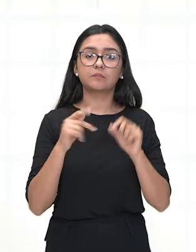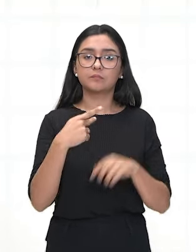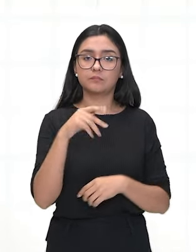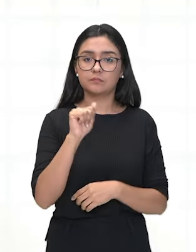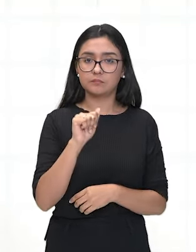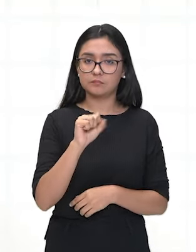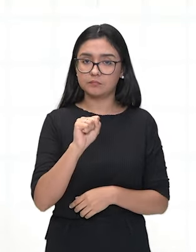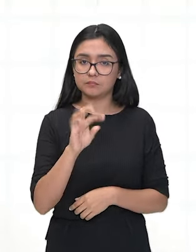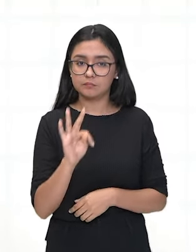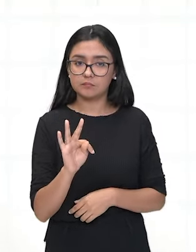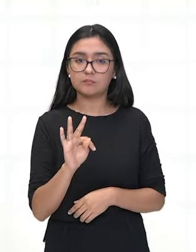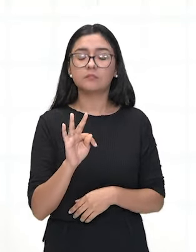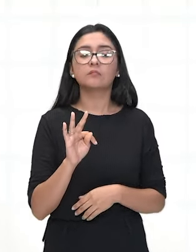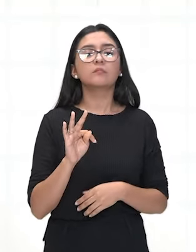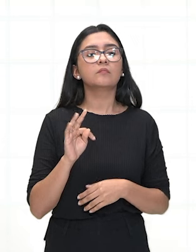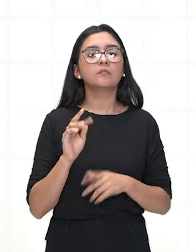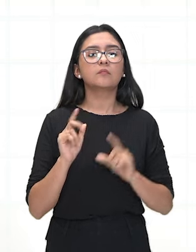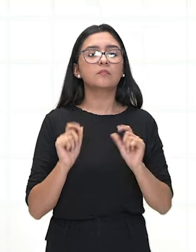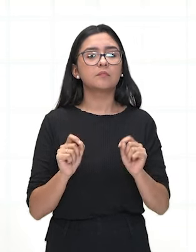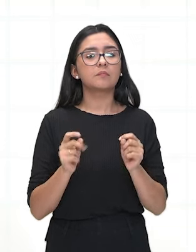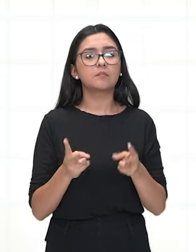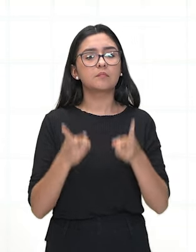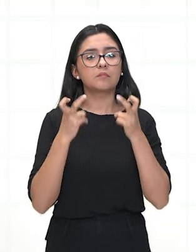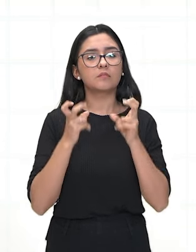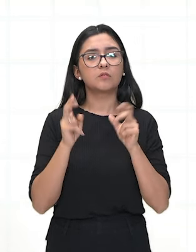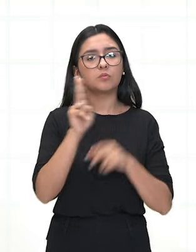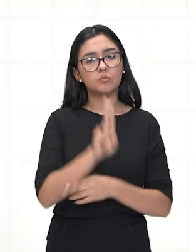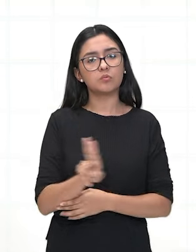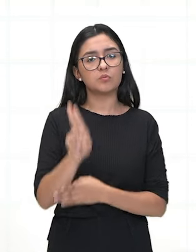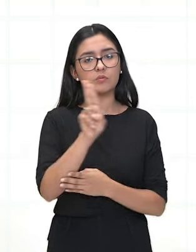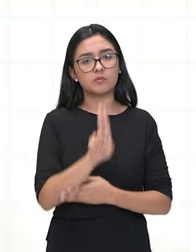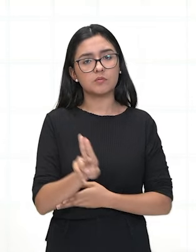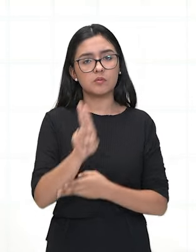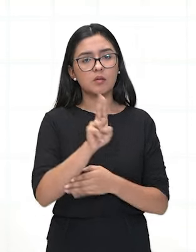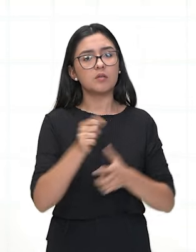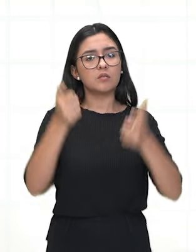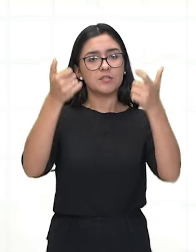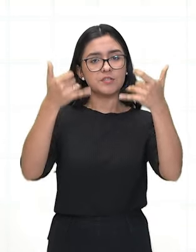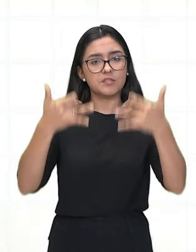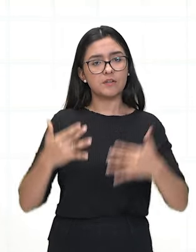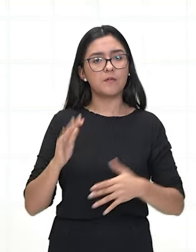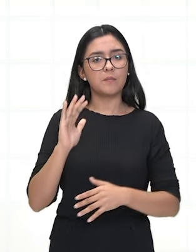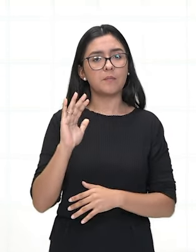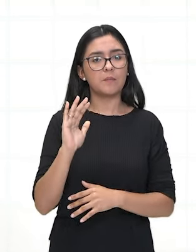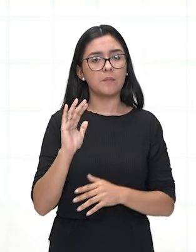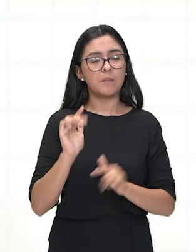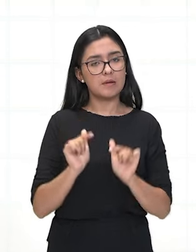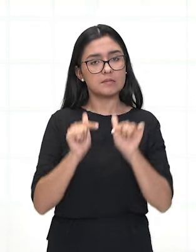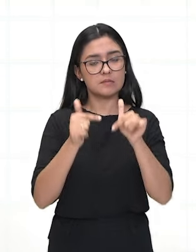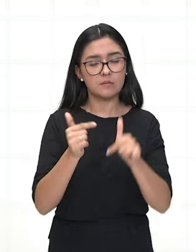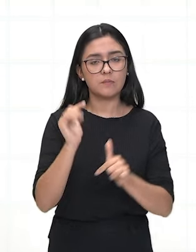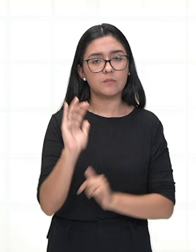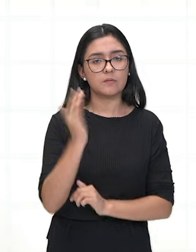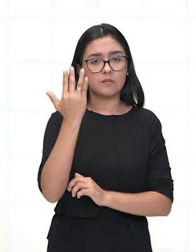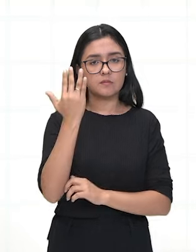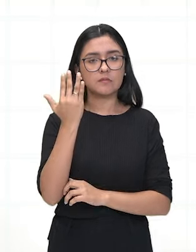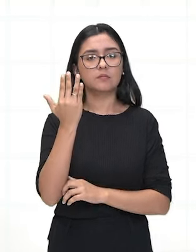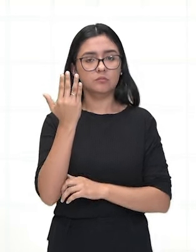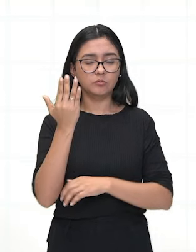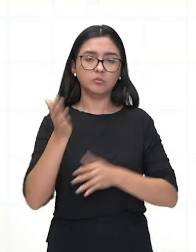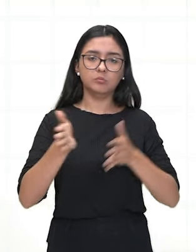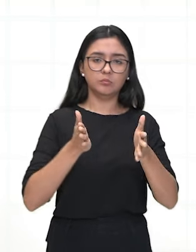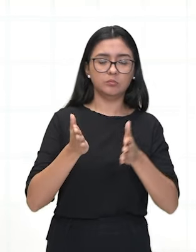continuos né A gente vai ver esse uso dela que é descrever uma ação que estava acontecendo em um